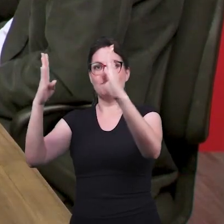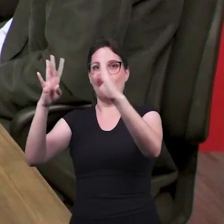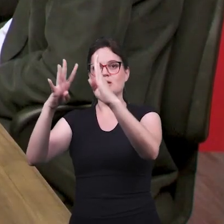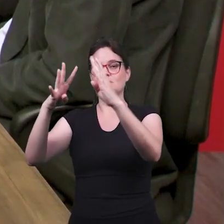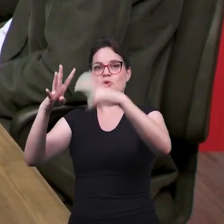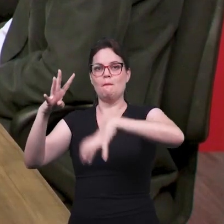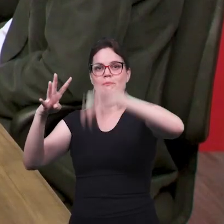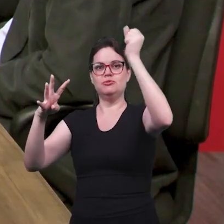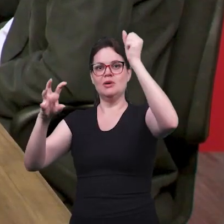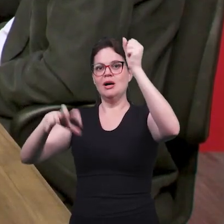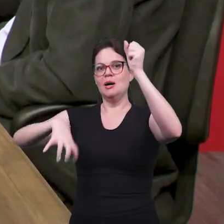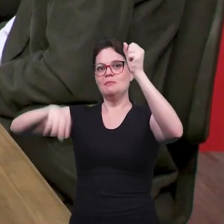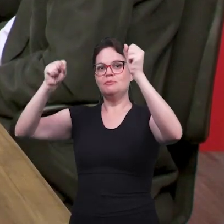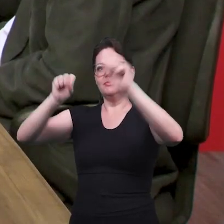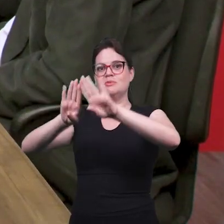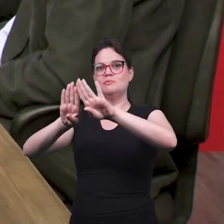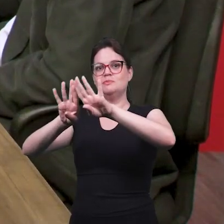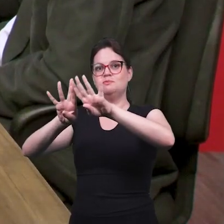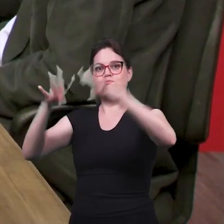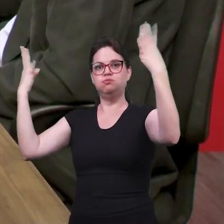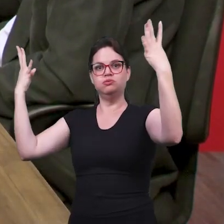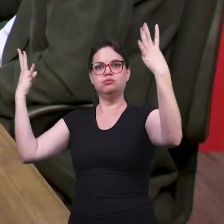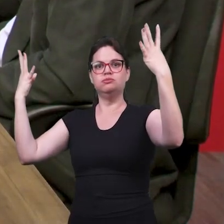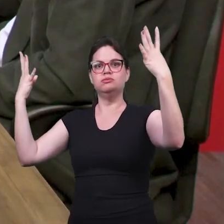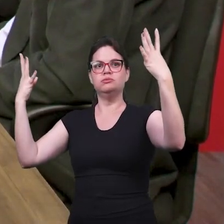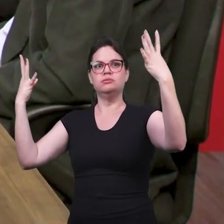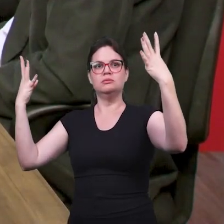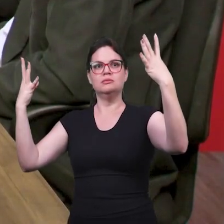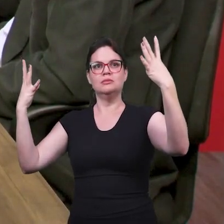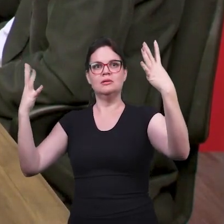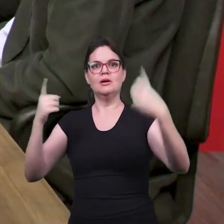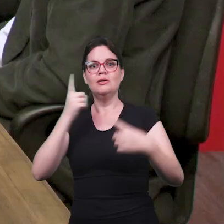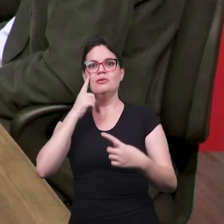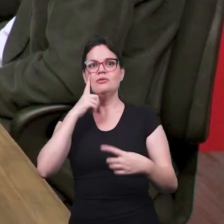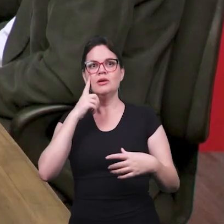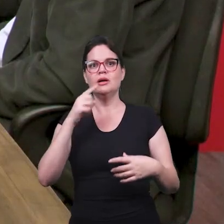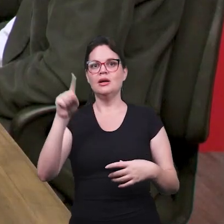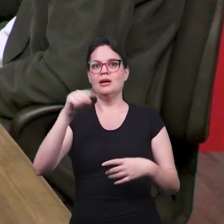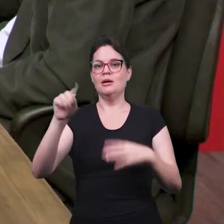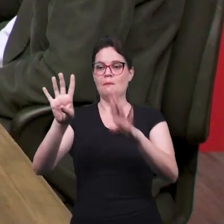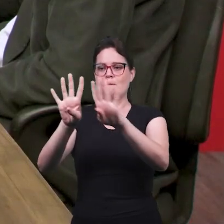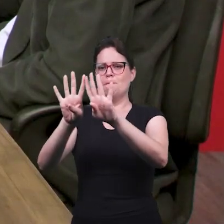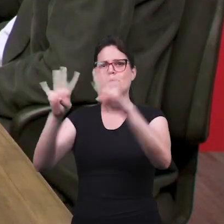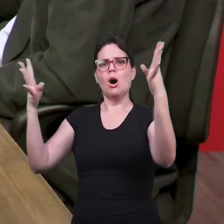imagina que na eternidade precisou tirar isso, levantar as portas das vossas cabeças,